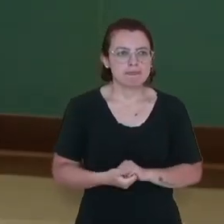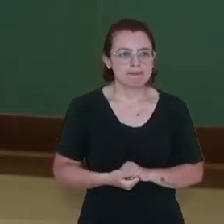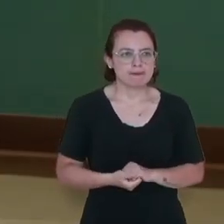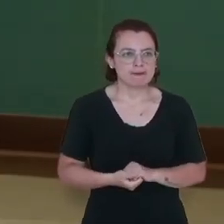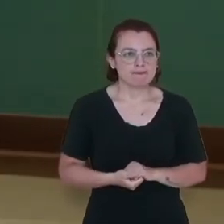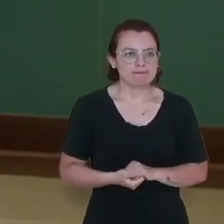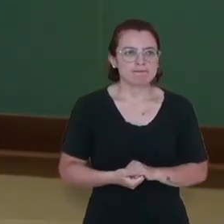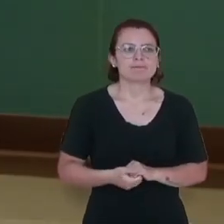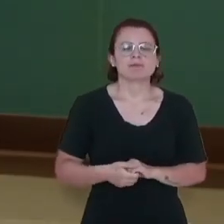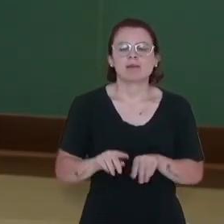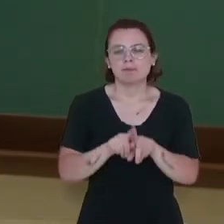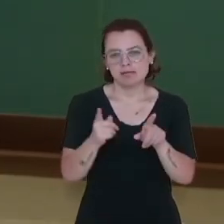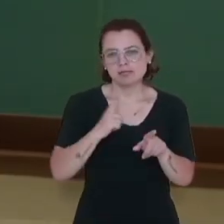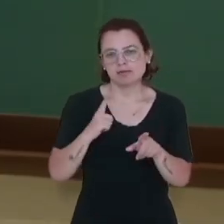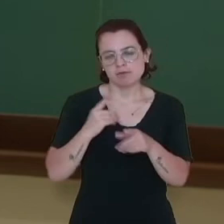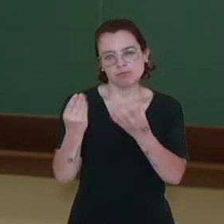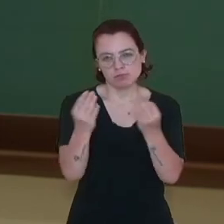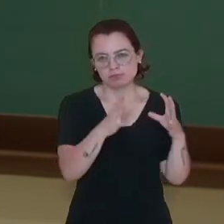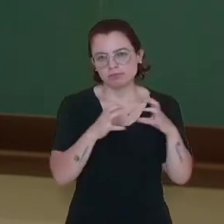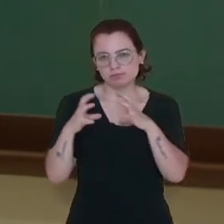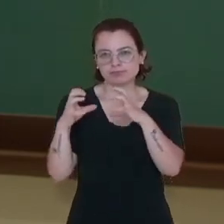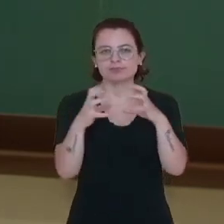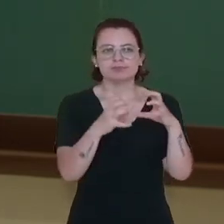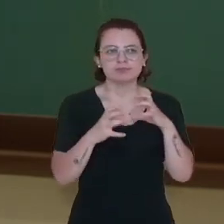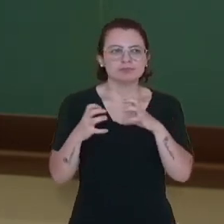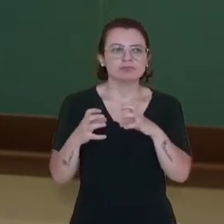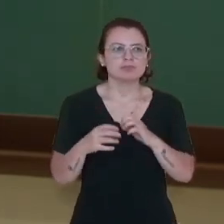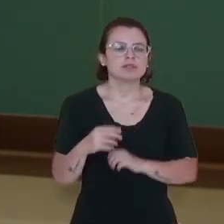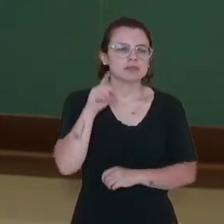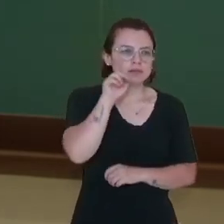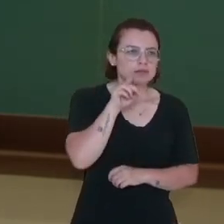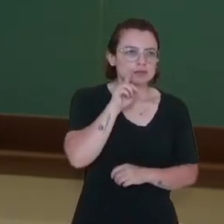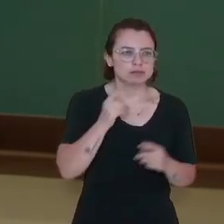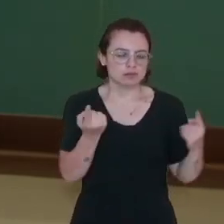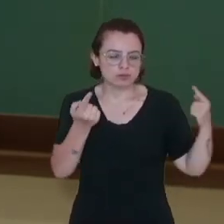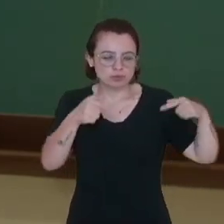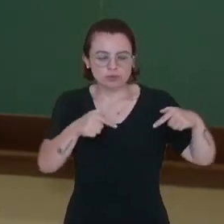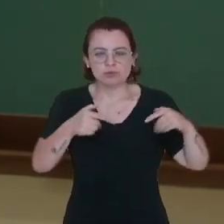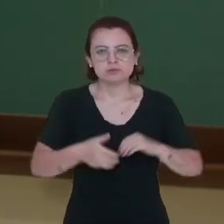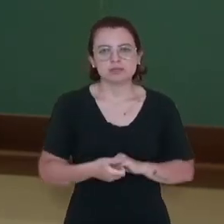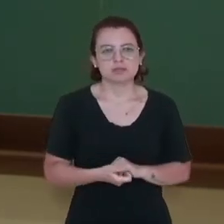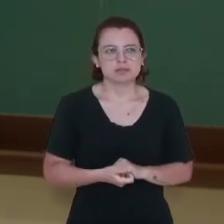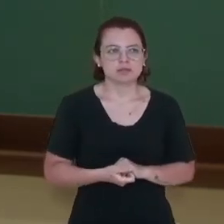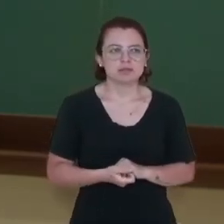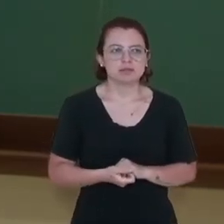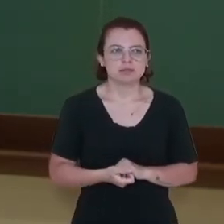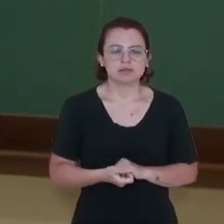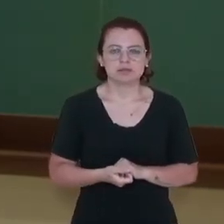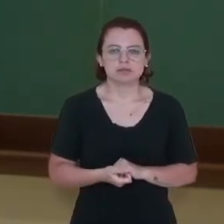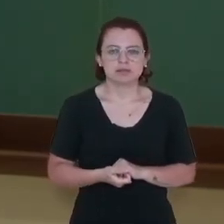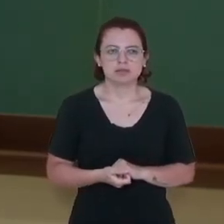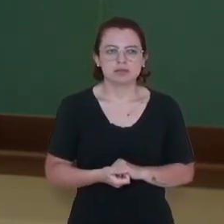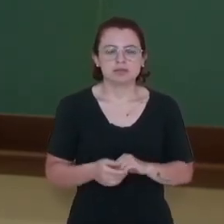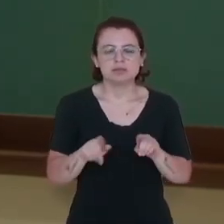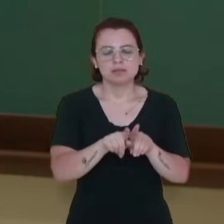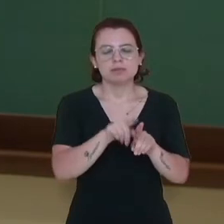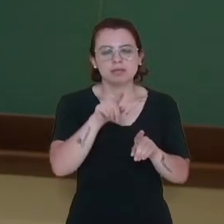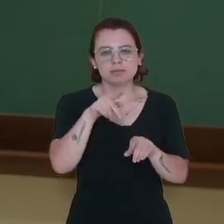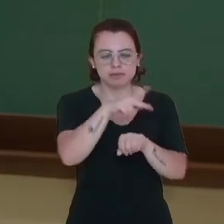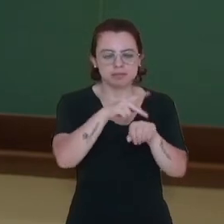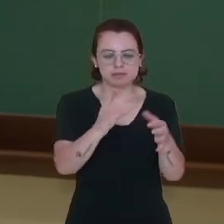longa guerra dentro do Afeganistão entre as forças dos Estados Unidos, né, e os países aliados ali dos Estados